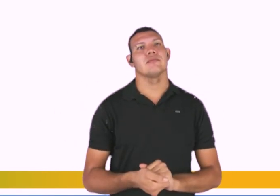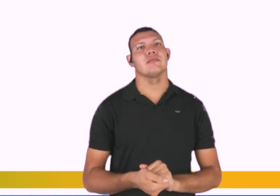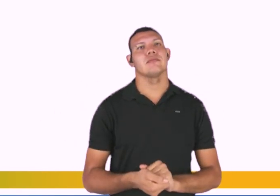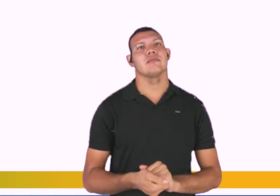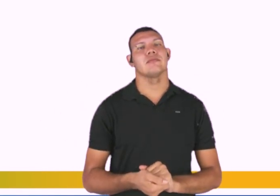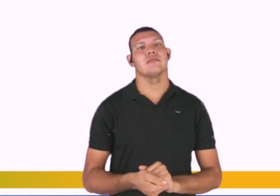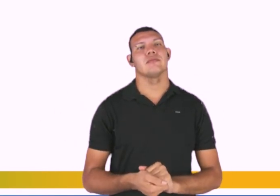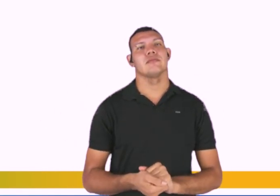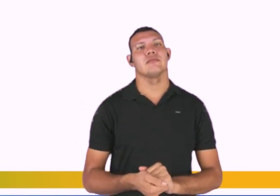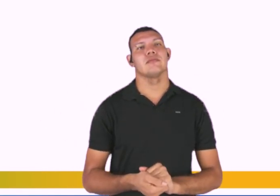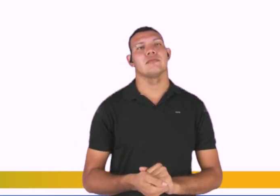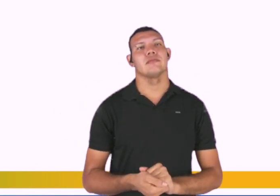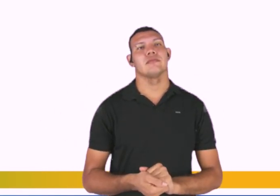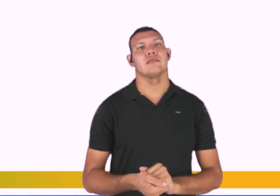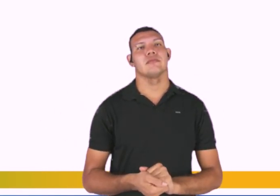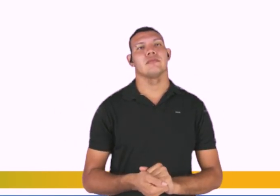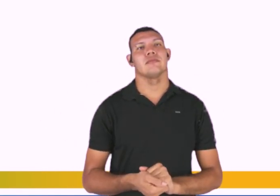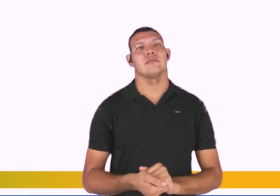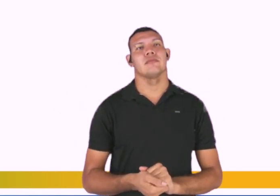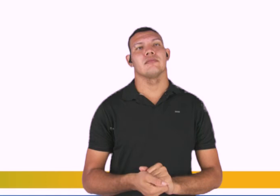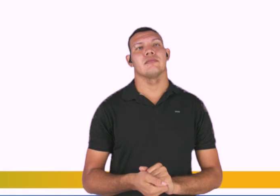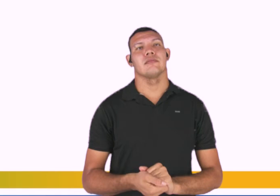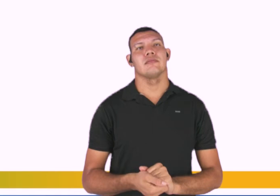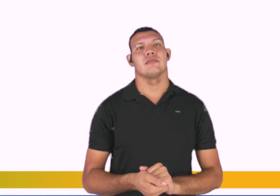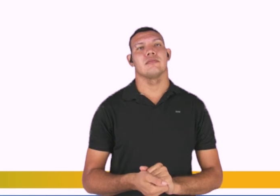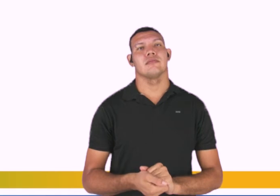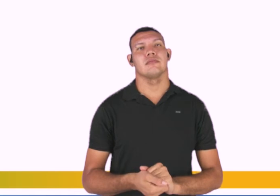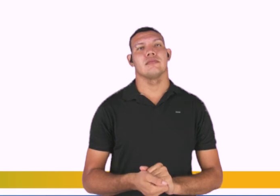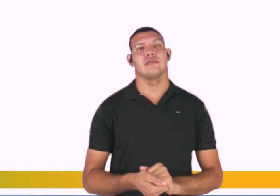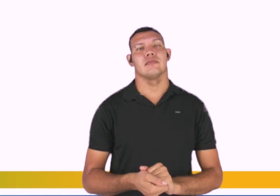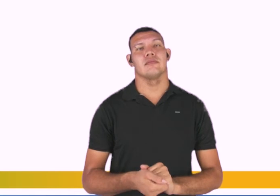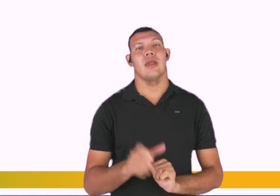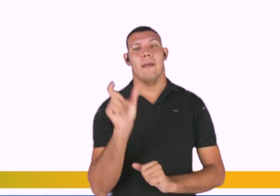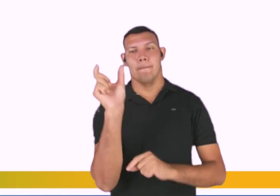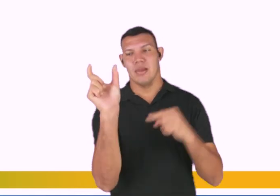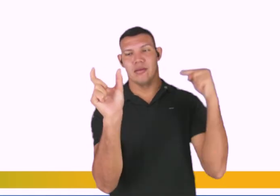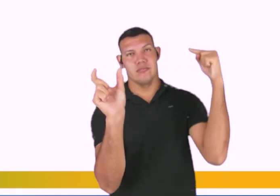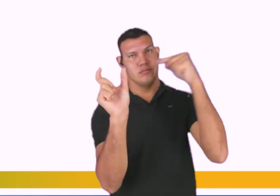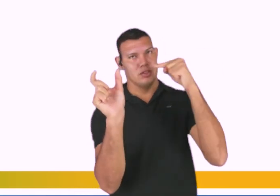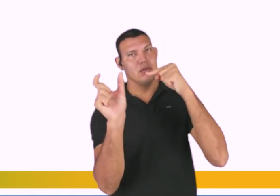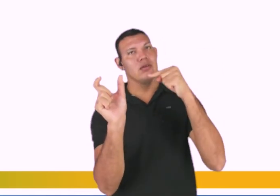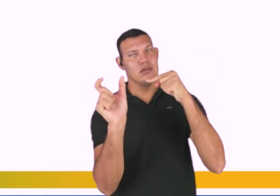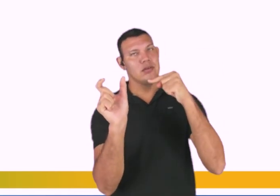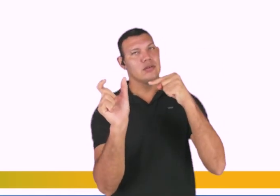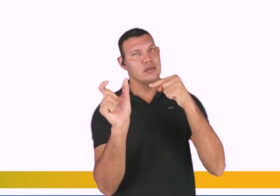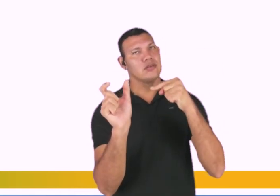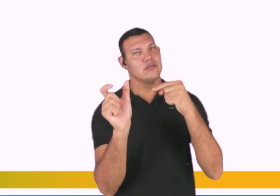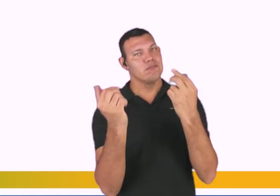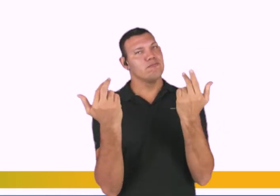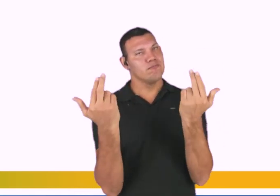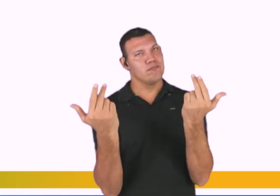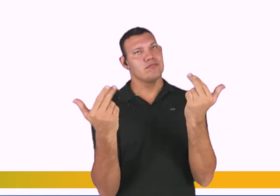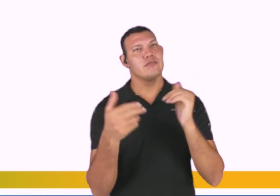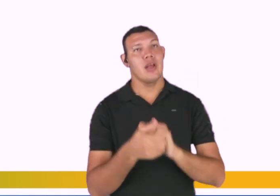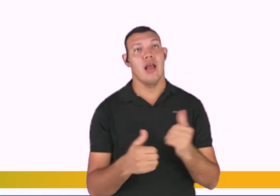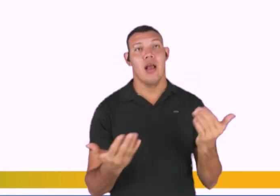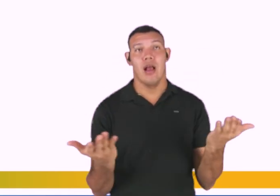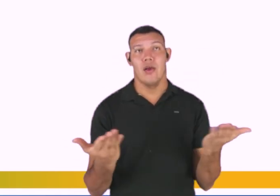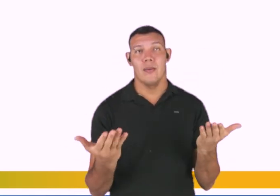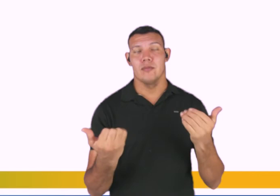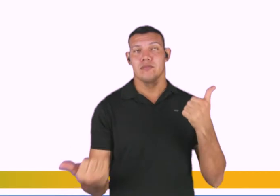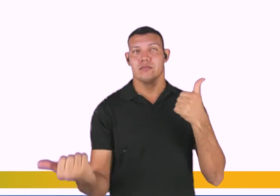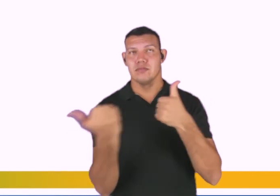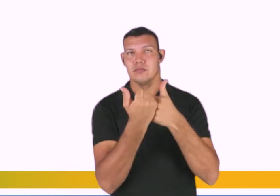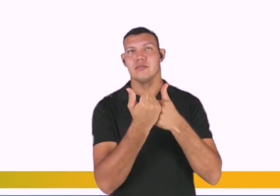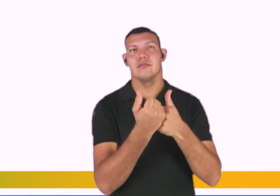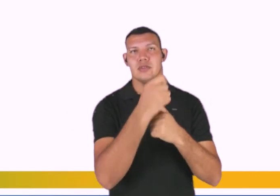ser iguais, ou, como a própria palavra fala, equivalente. Então, nesse caso, nós vamos substituir o